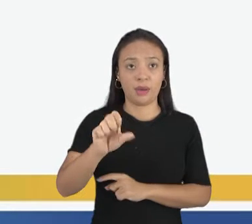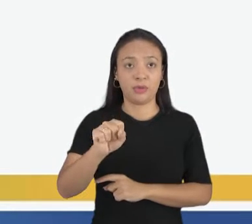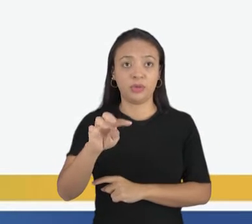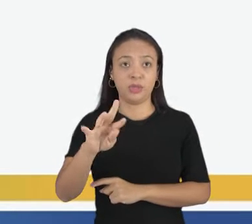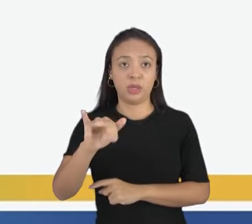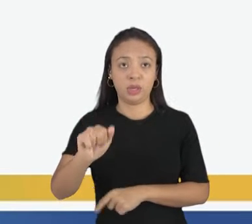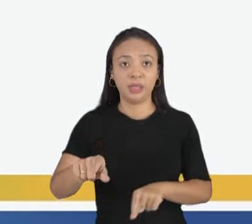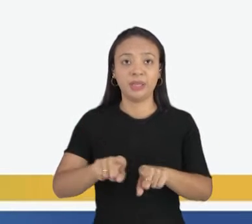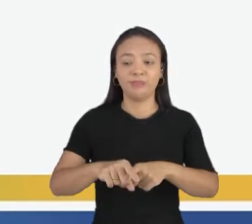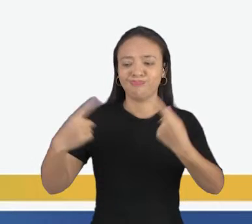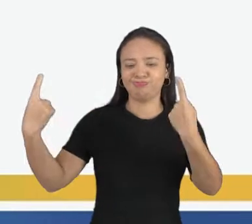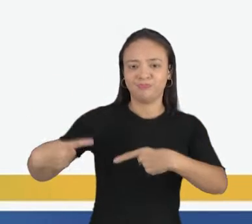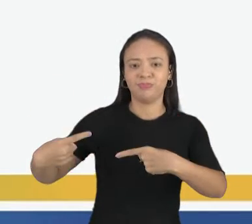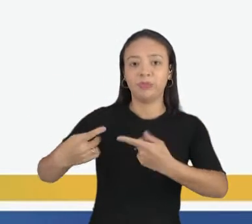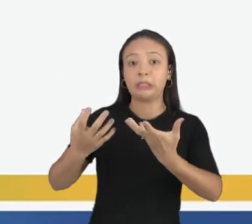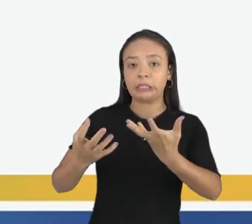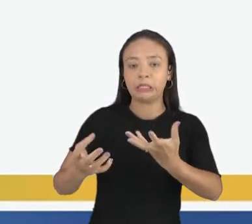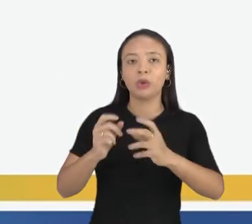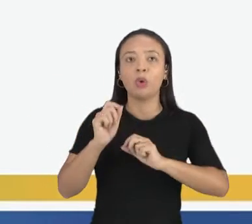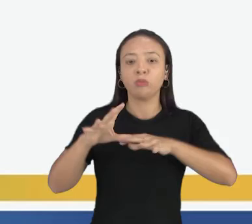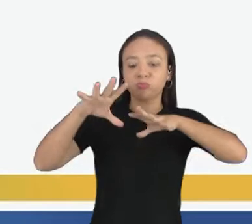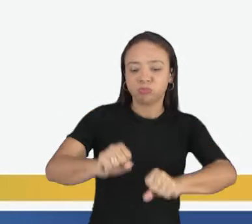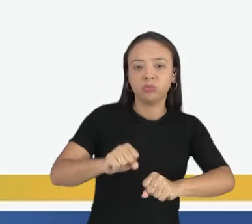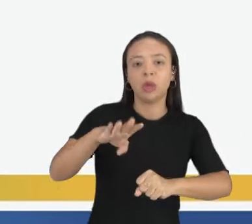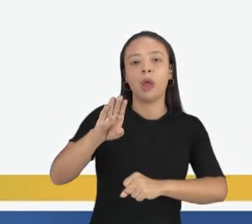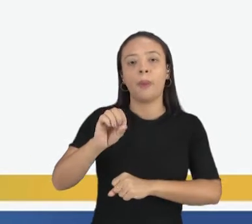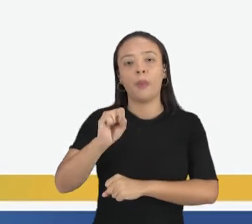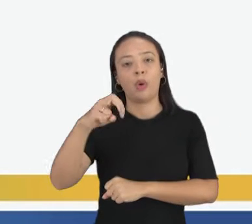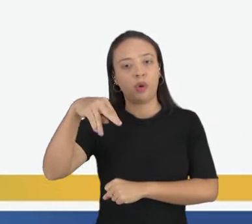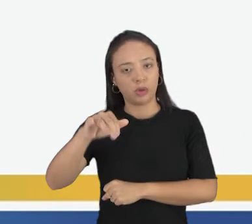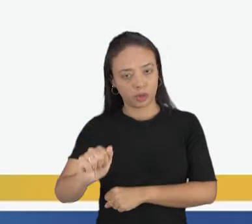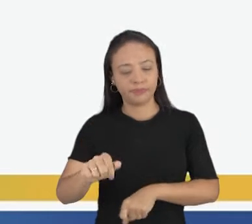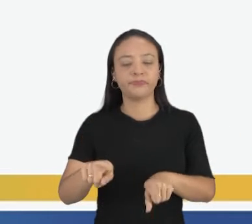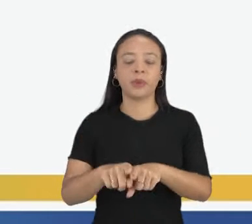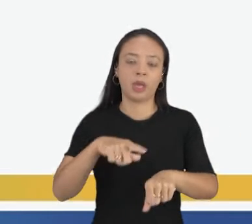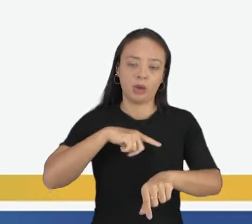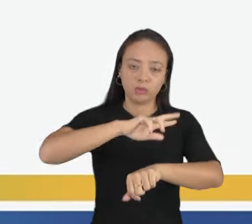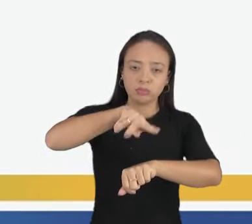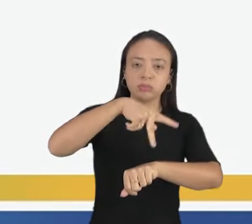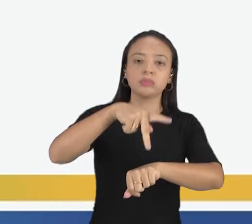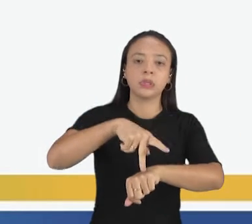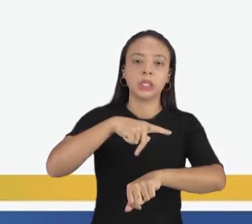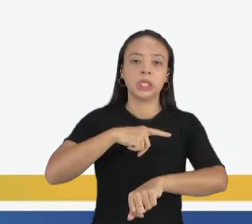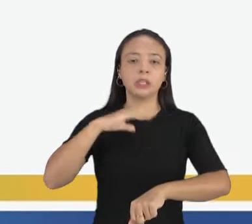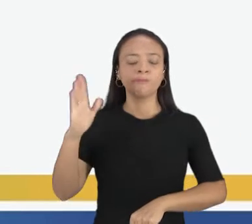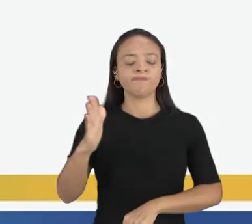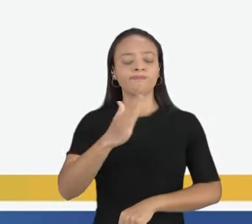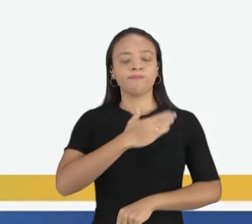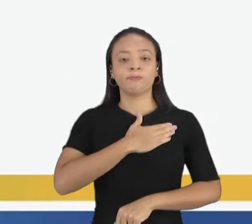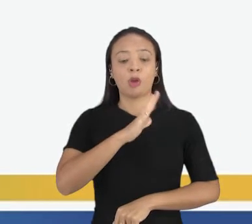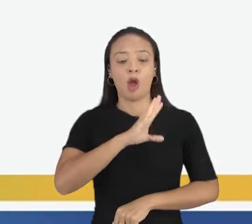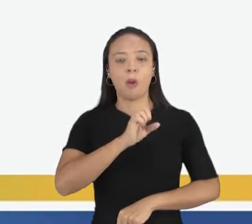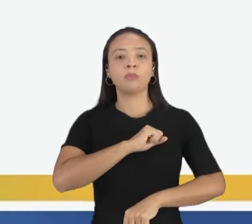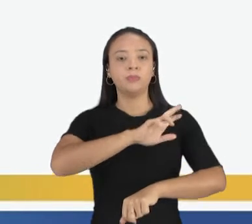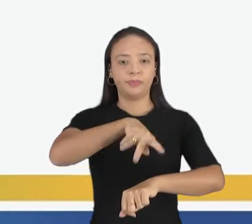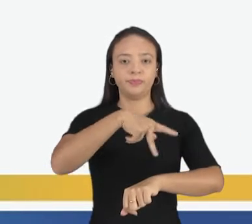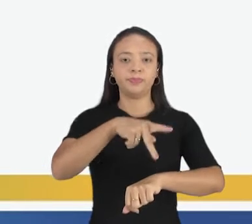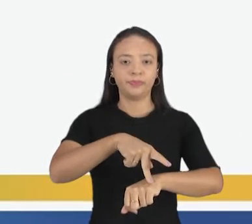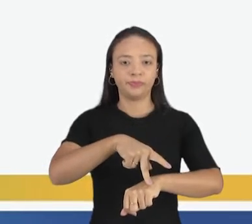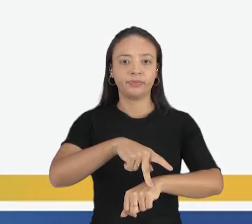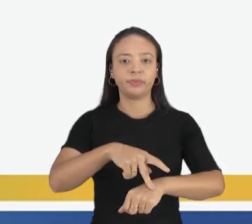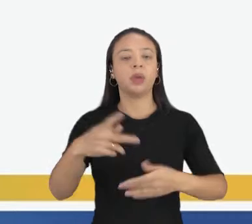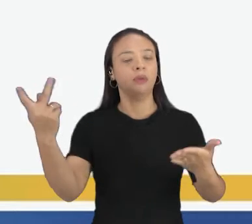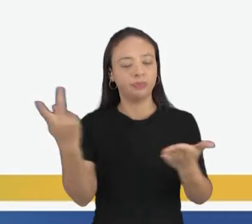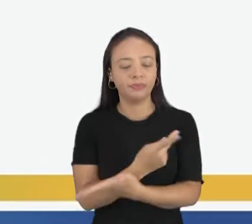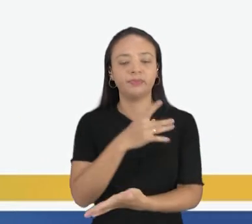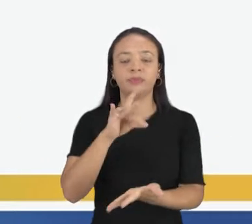disputavam, então, a Bósnia. Então, a gente vai ter aí esses países com esse nacionalismo. E esse nacionalismo, de fato, ele vai fazer